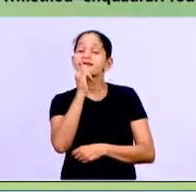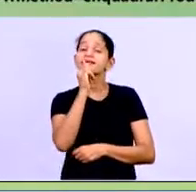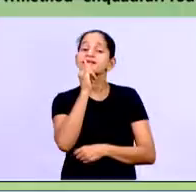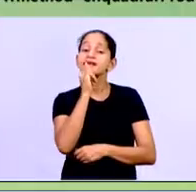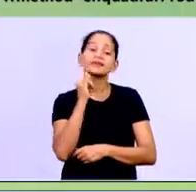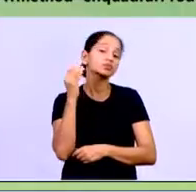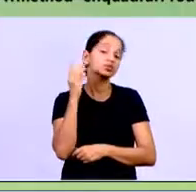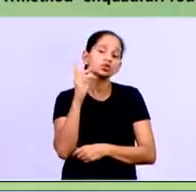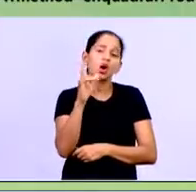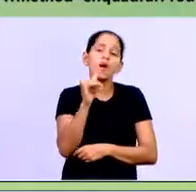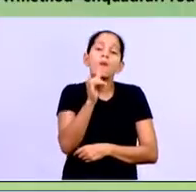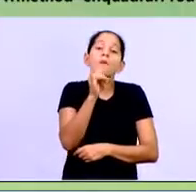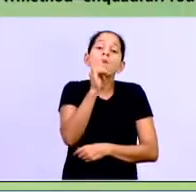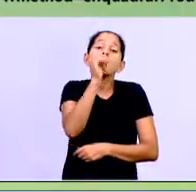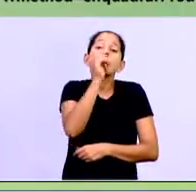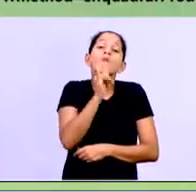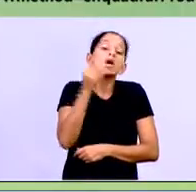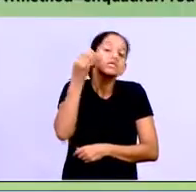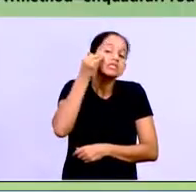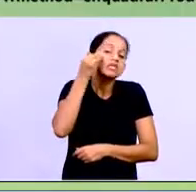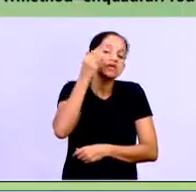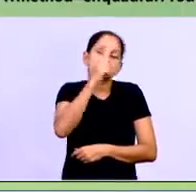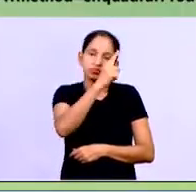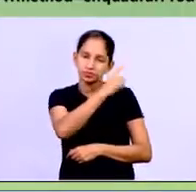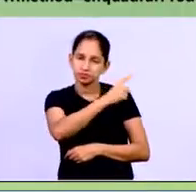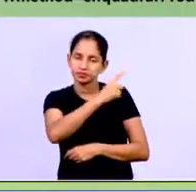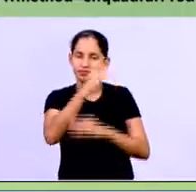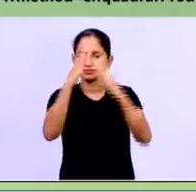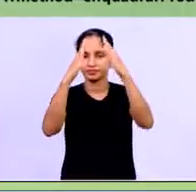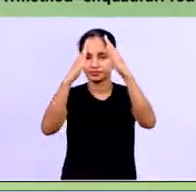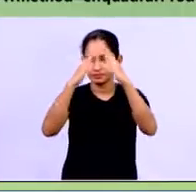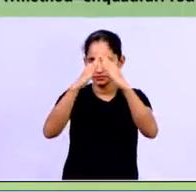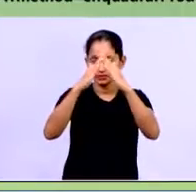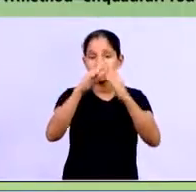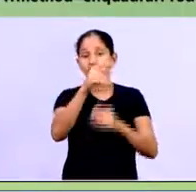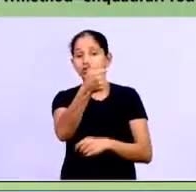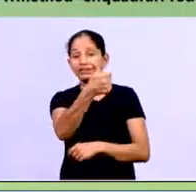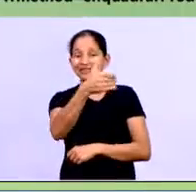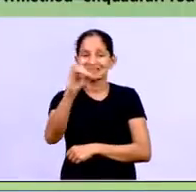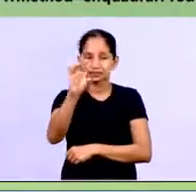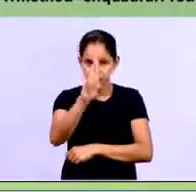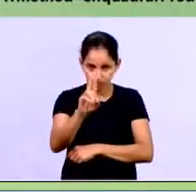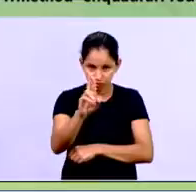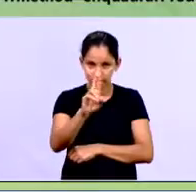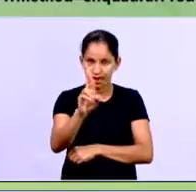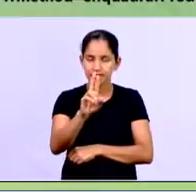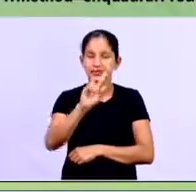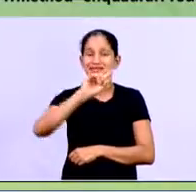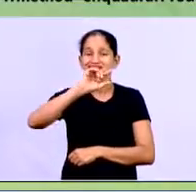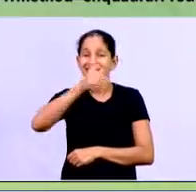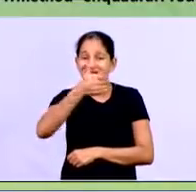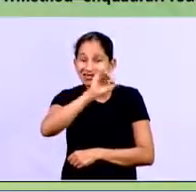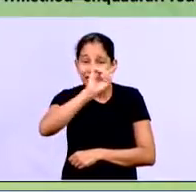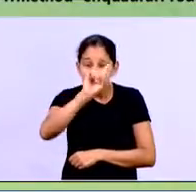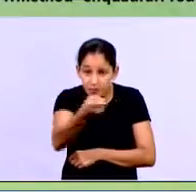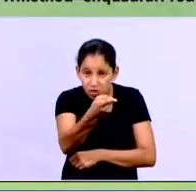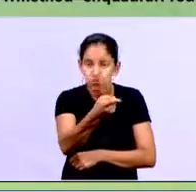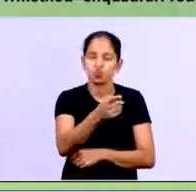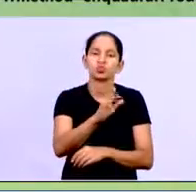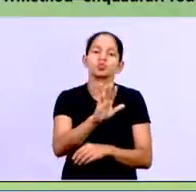simulação de um imóvel novo, um valor de 100 mil, ok? E esse imóvel seria pago